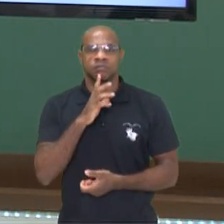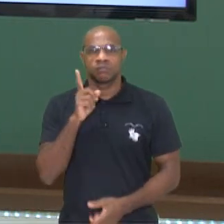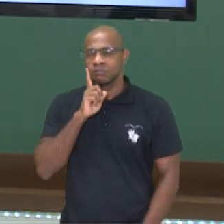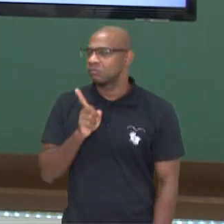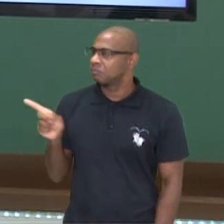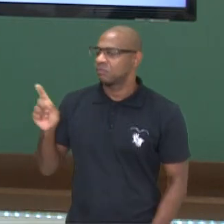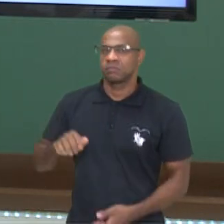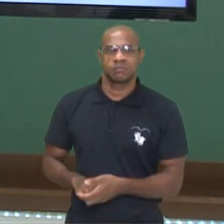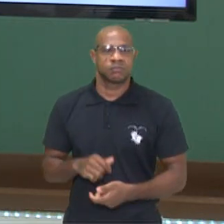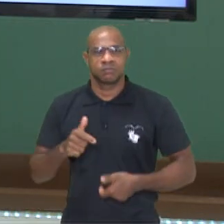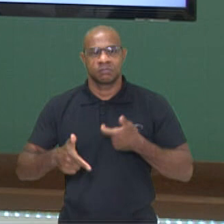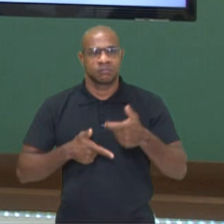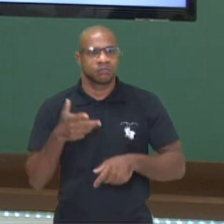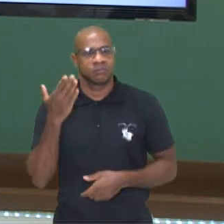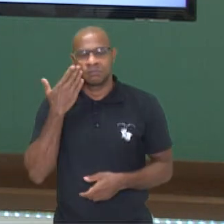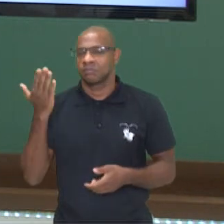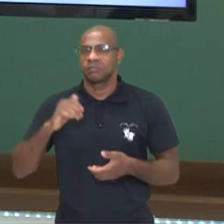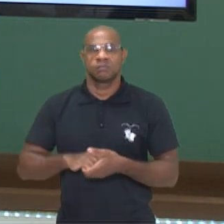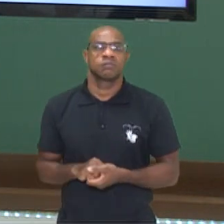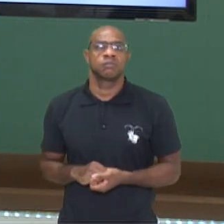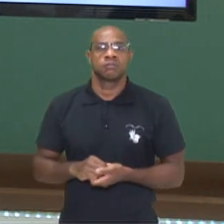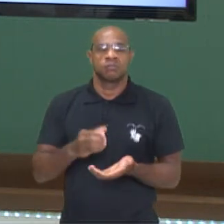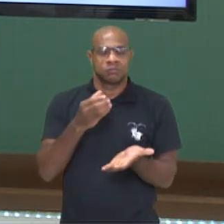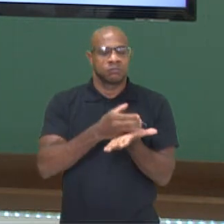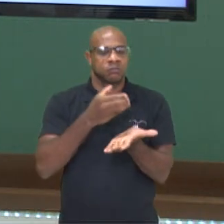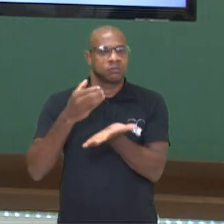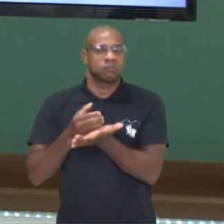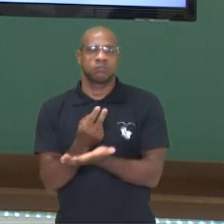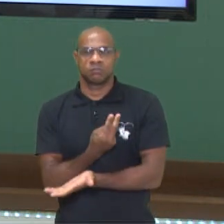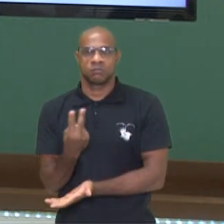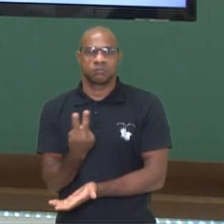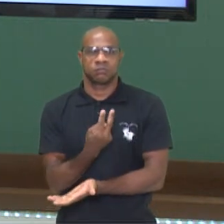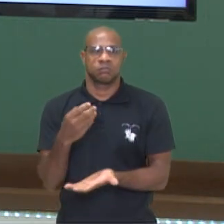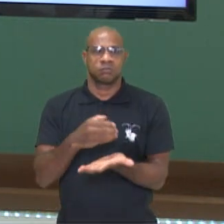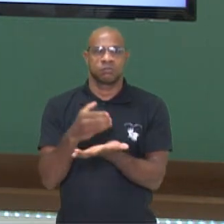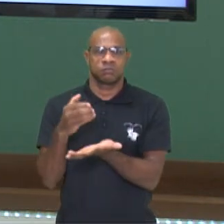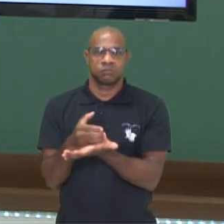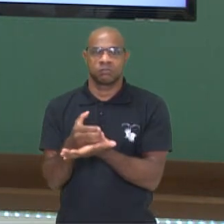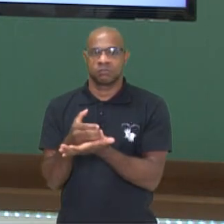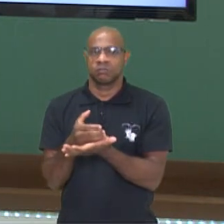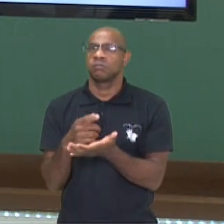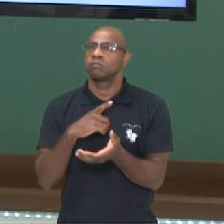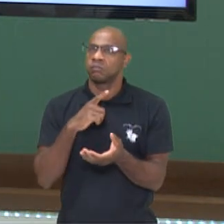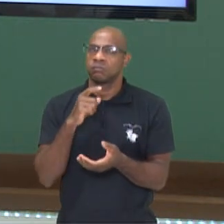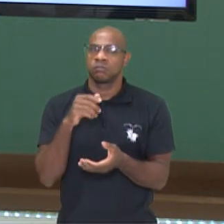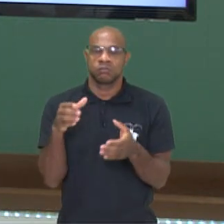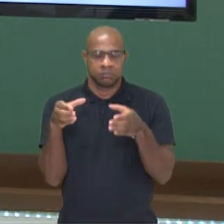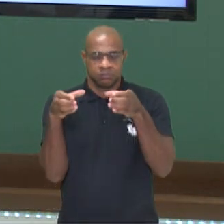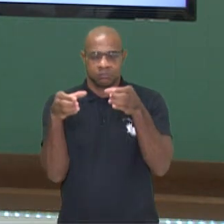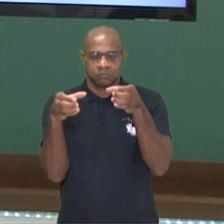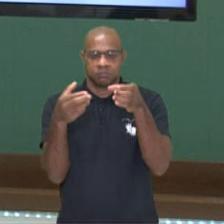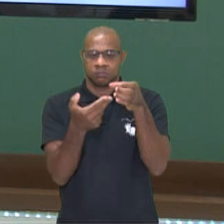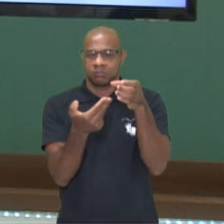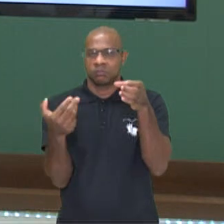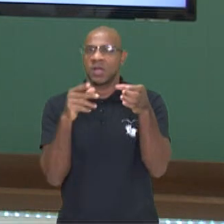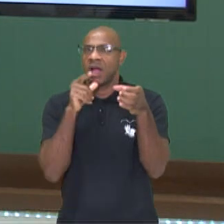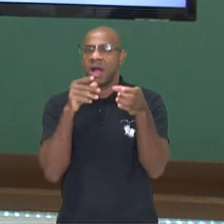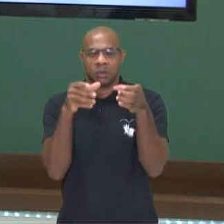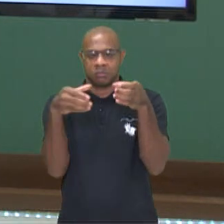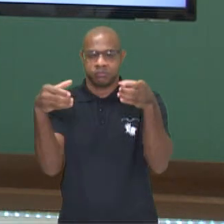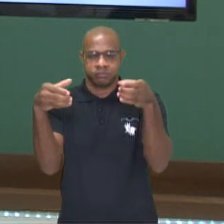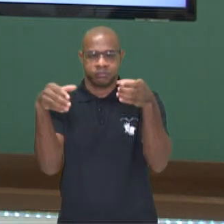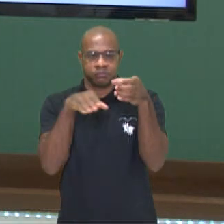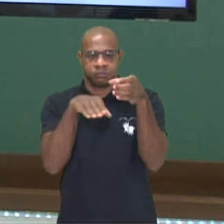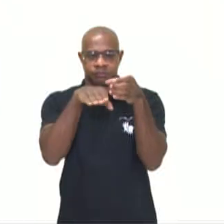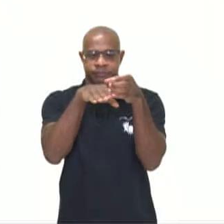famosa, trabalhada. Nós temos aqui 2 copos, aparentemente eles estão na mesma medida de água,